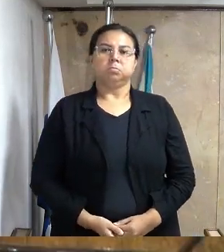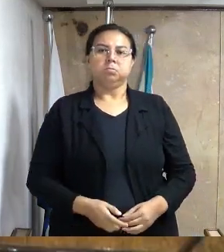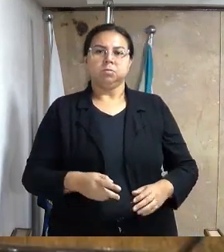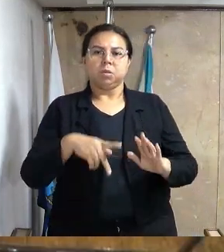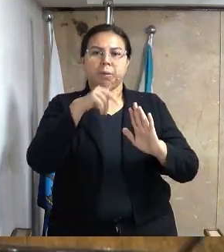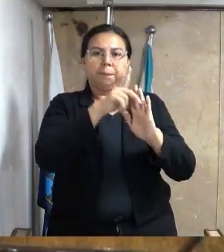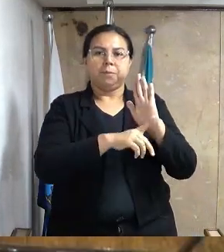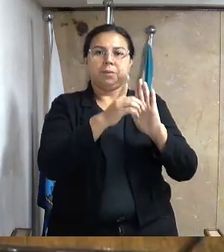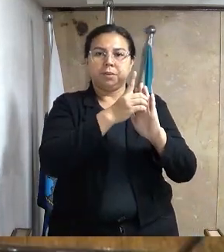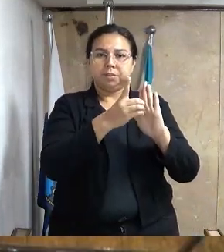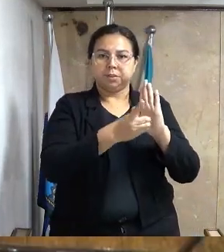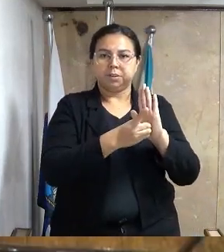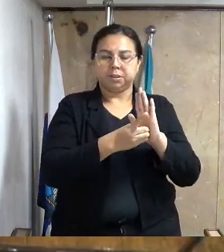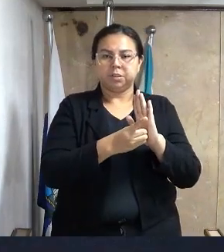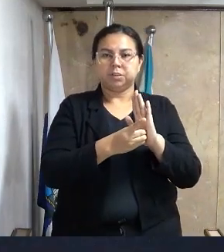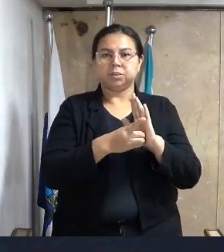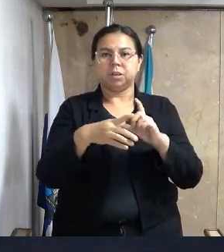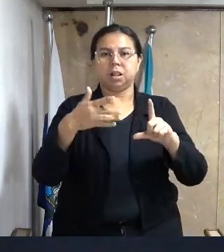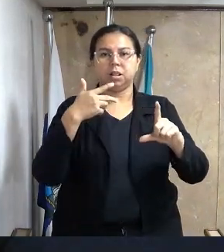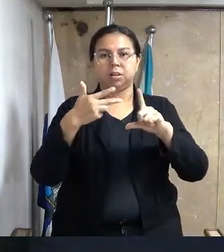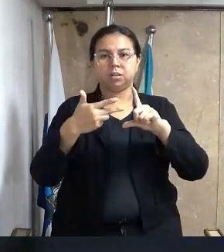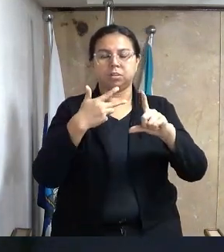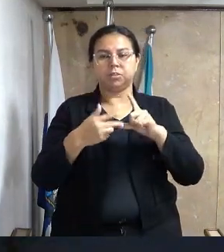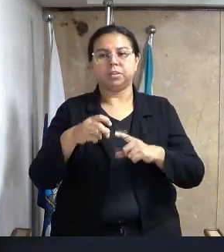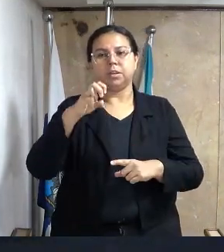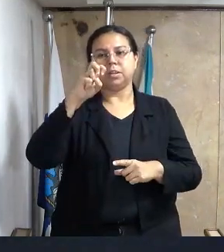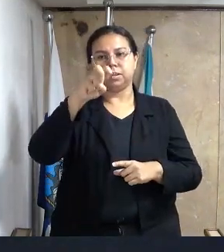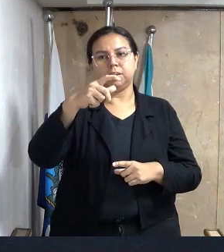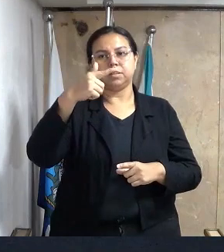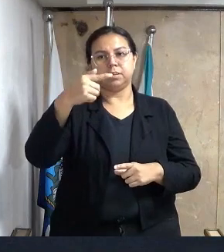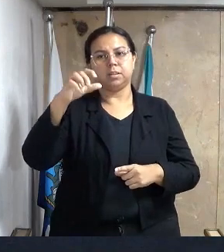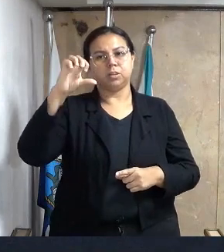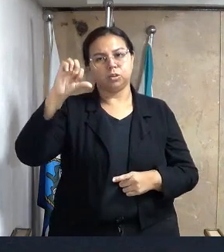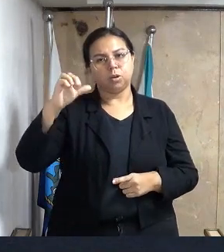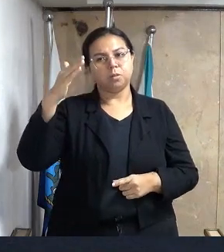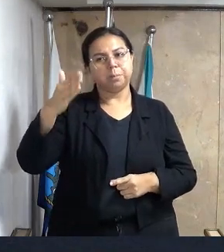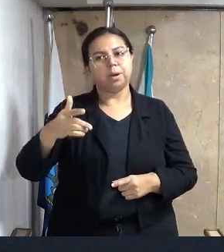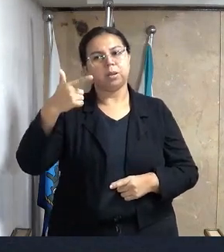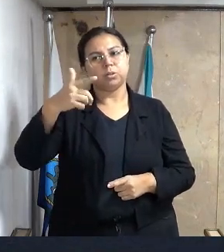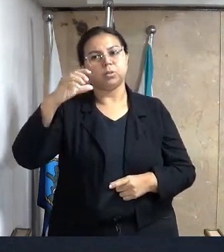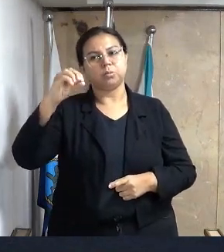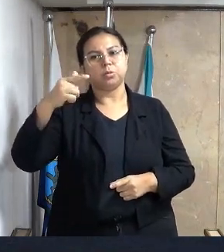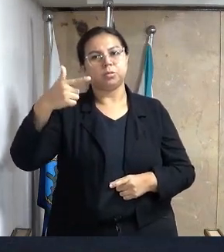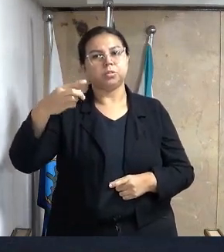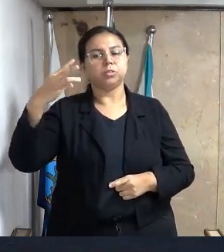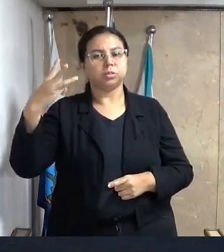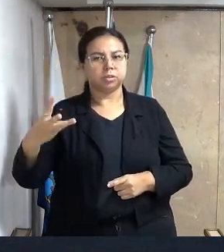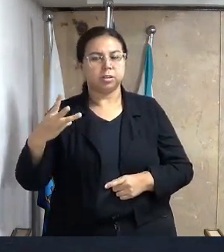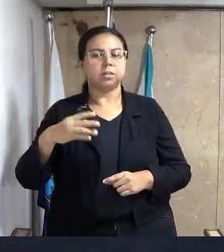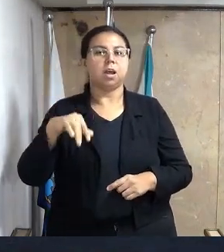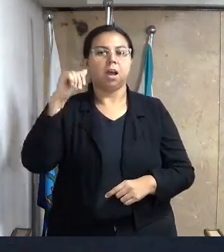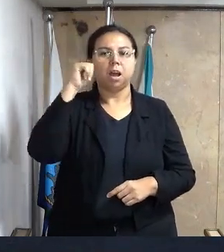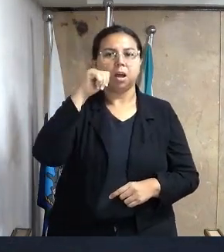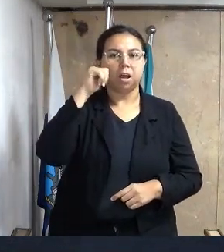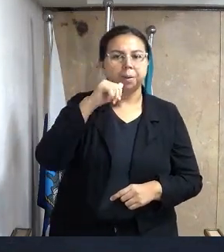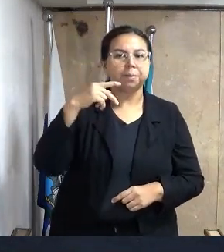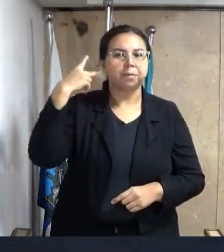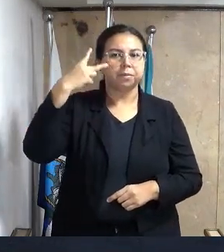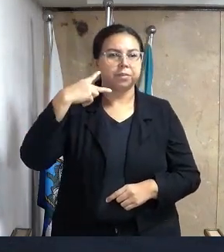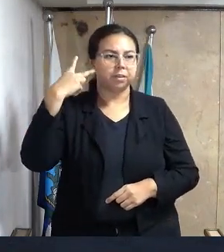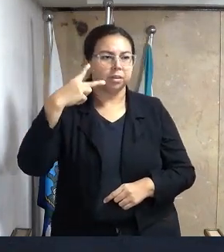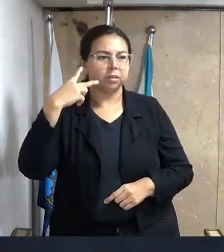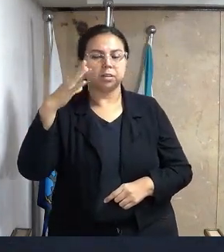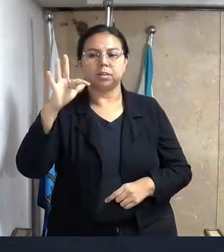Projeto de decreto legislativo 579, barra 2023, da excelentíssima senhora vereadora